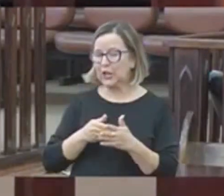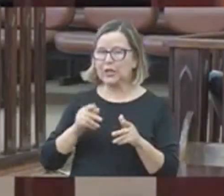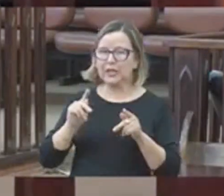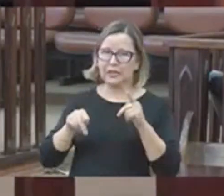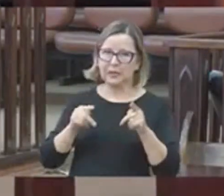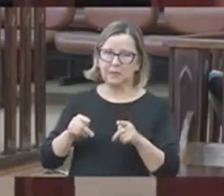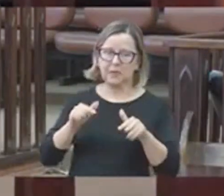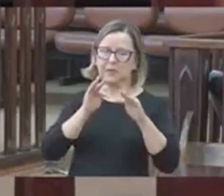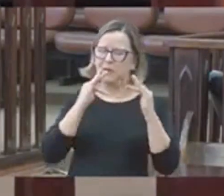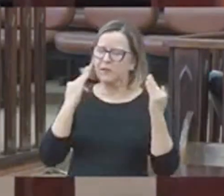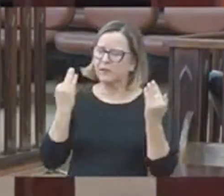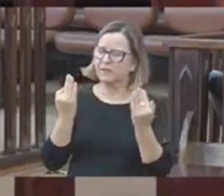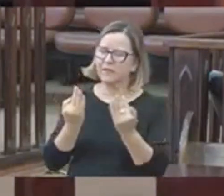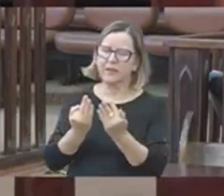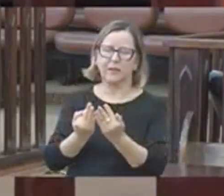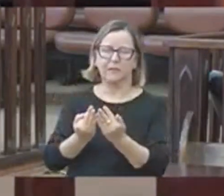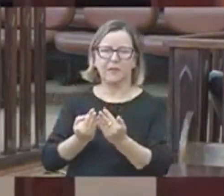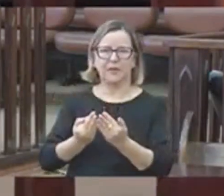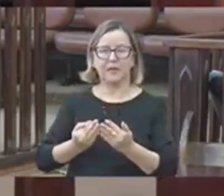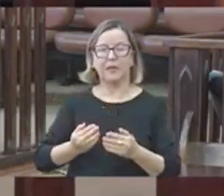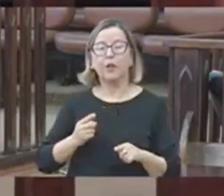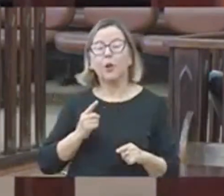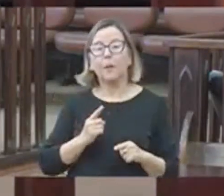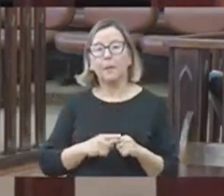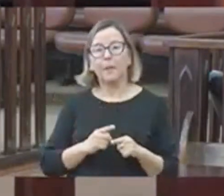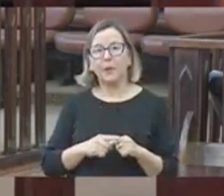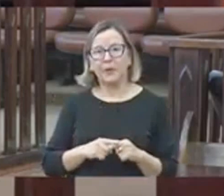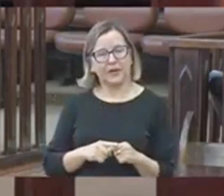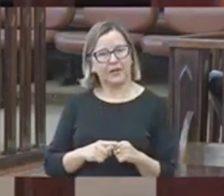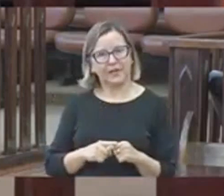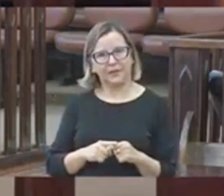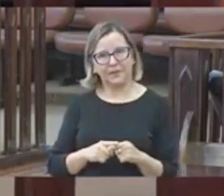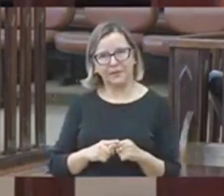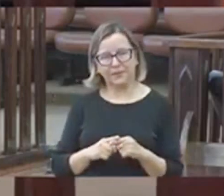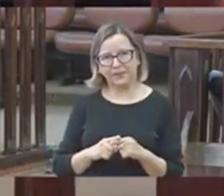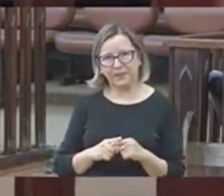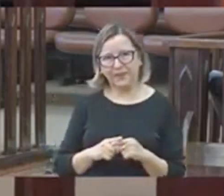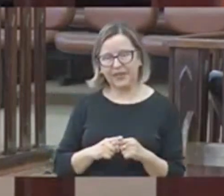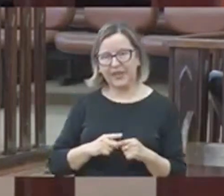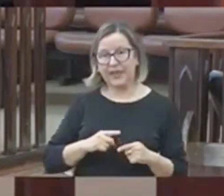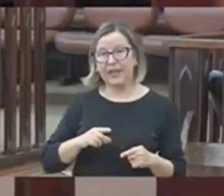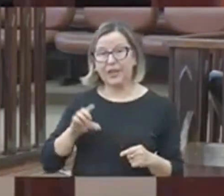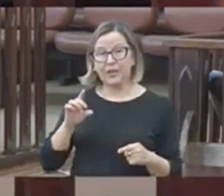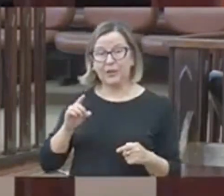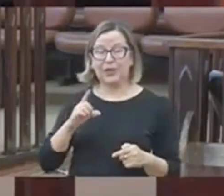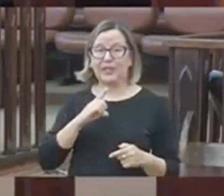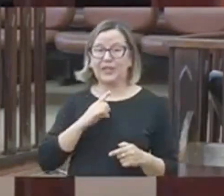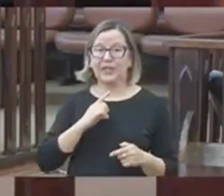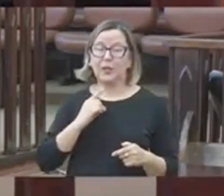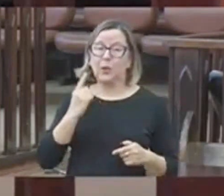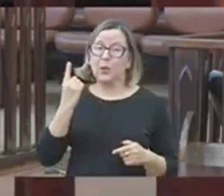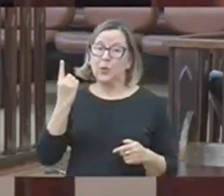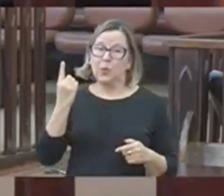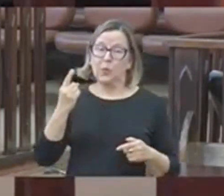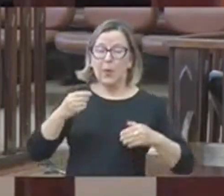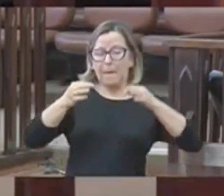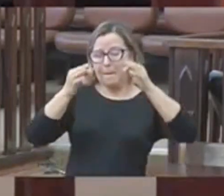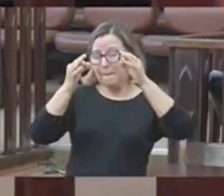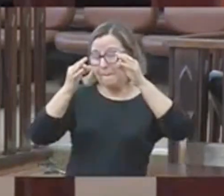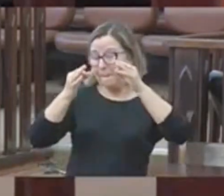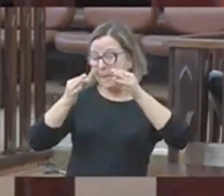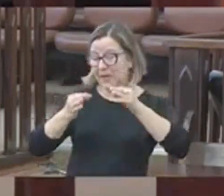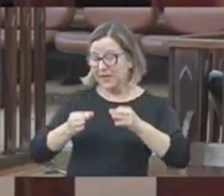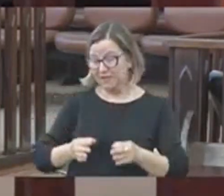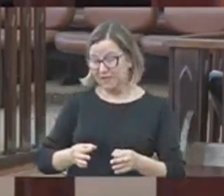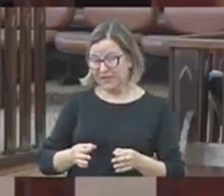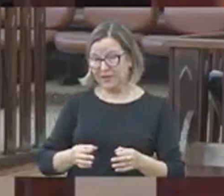É degenerado, é egoísta. Só há um perfeito, só há um que deseja o bem,